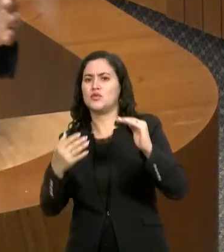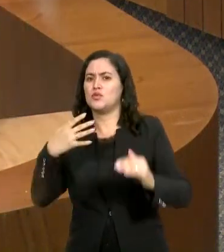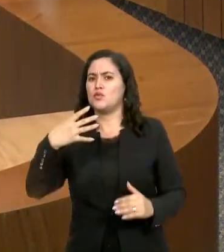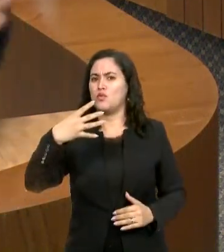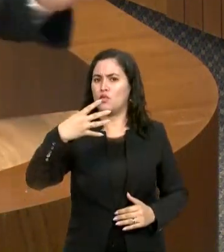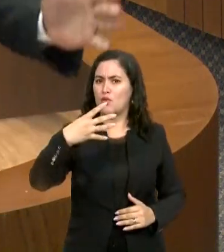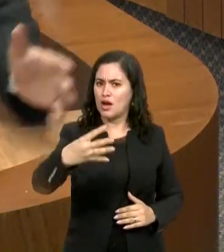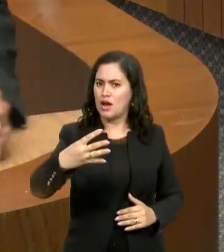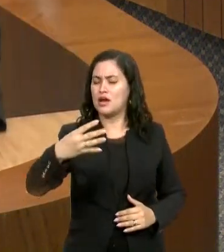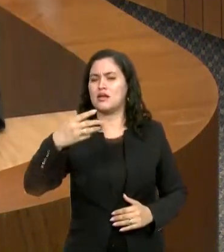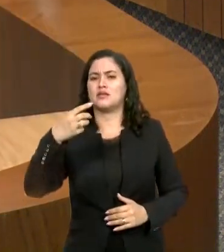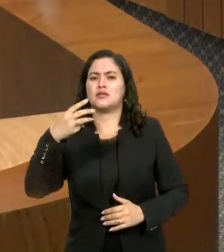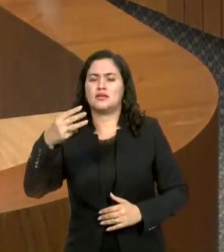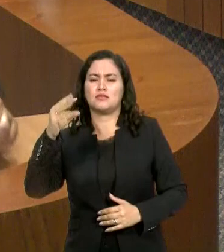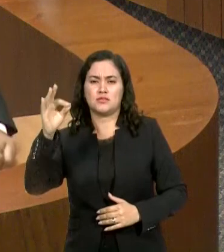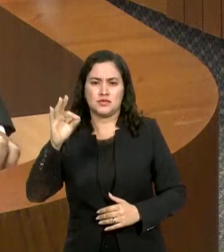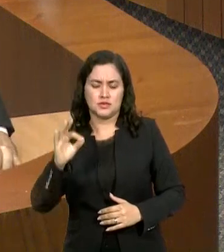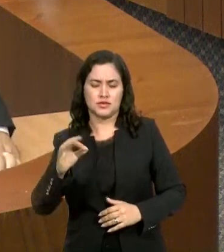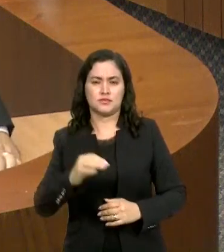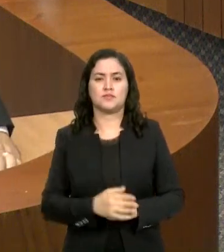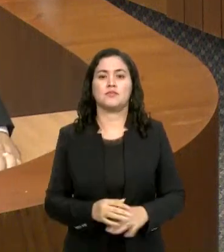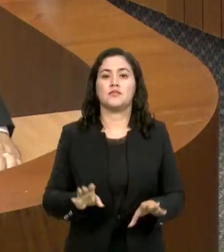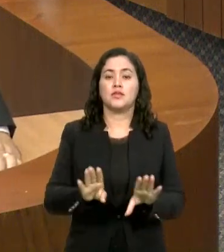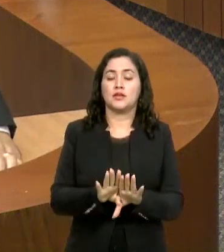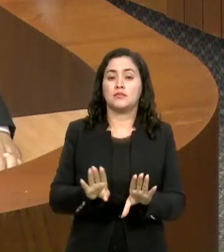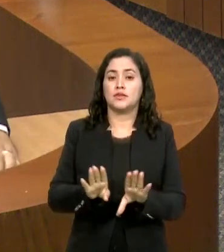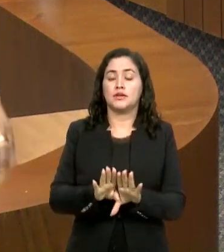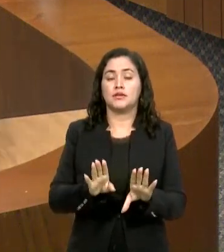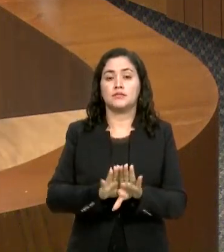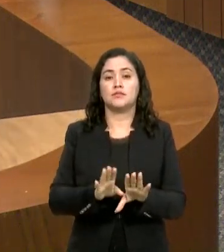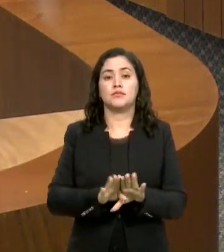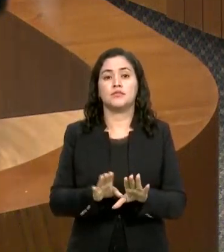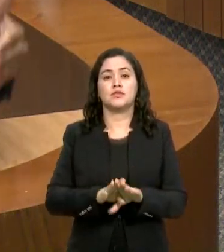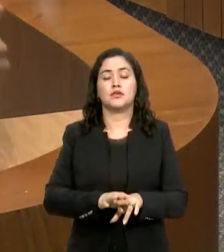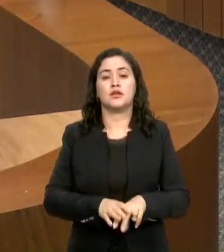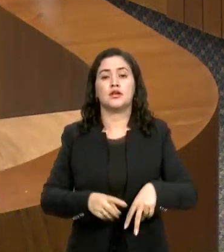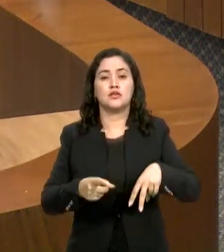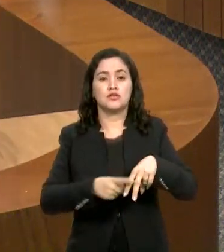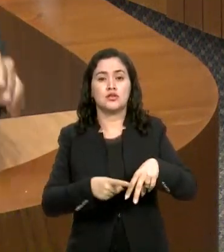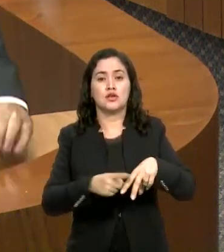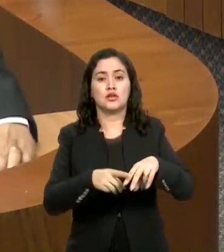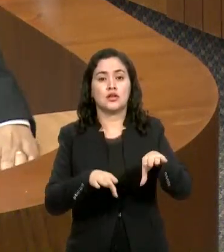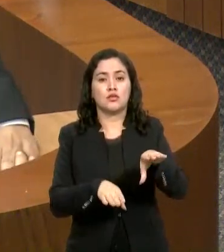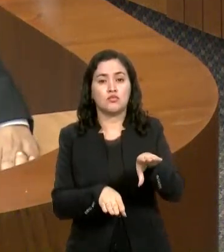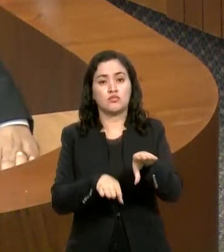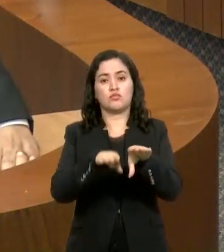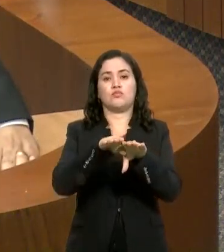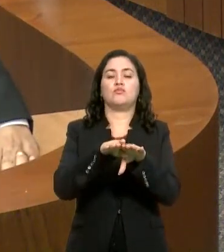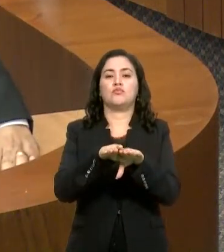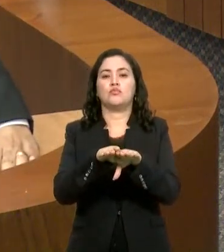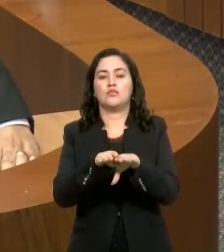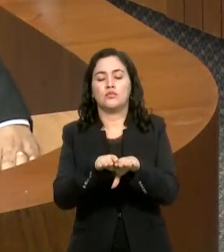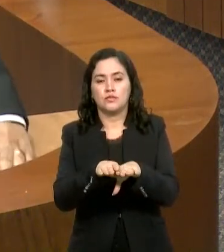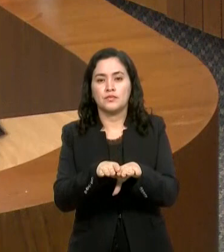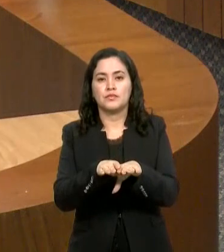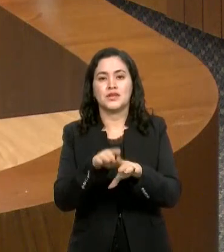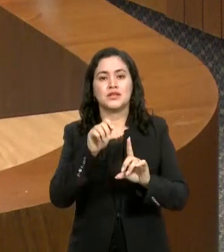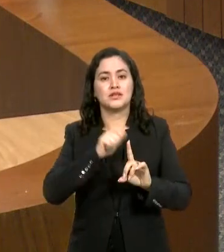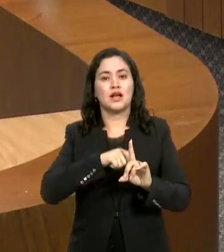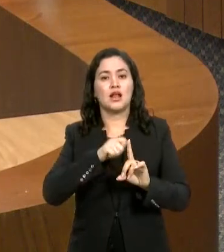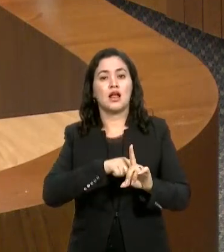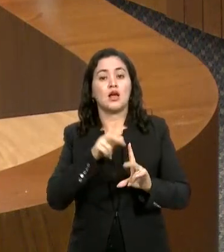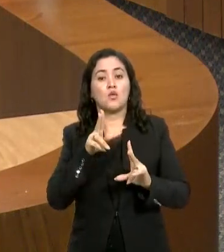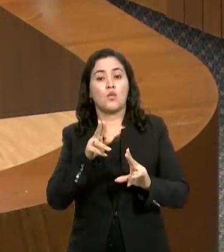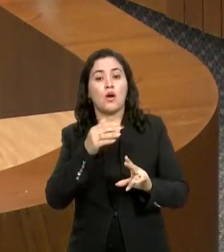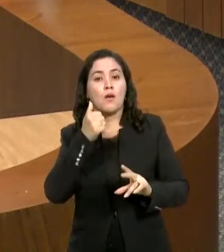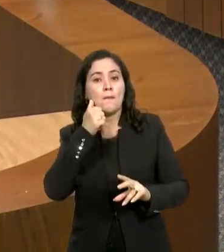que institui a lei de igualdade salarial e remuneratória entre mulheres e homens, programa de proteção e promoção da saúde menstrual. Eu posso falar